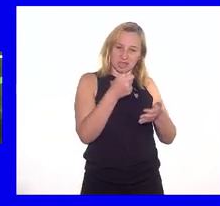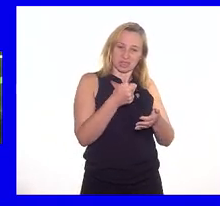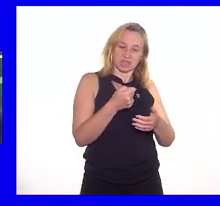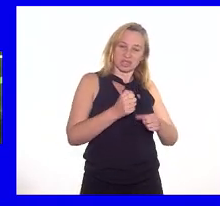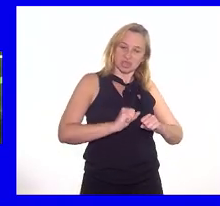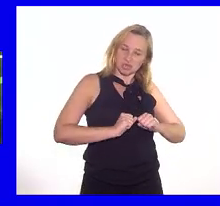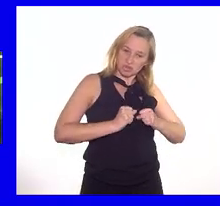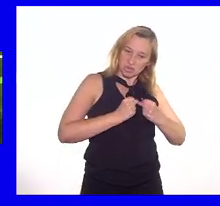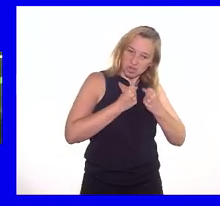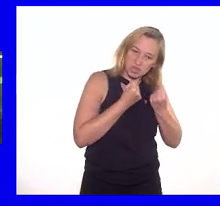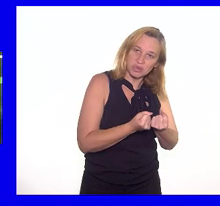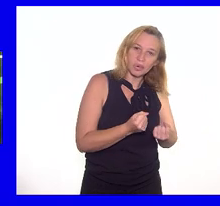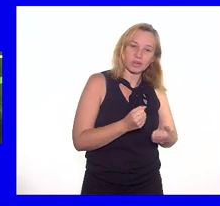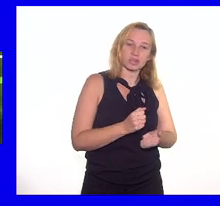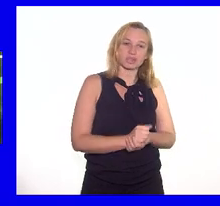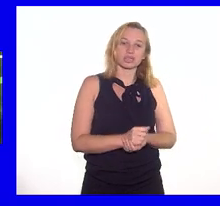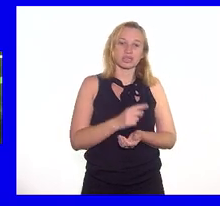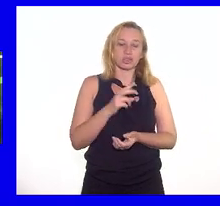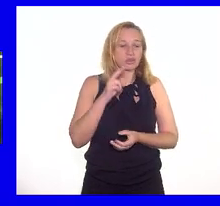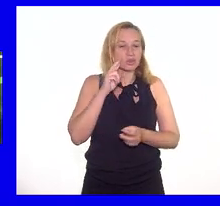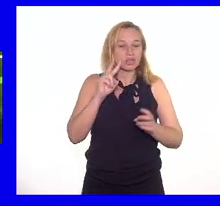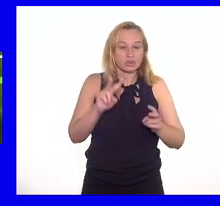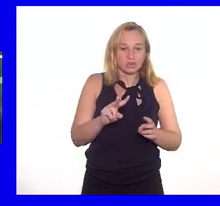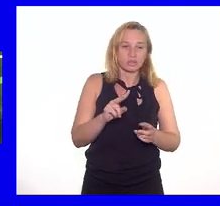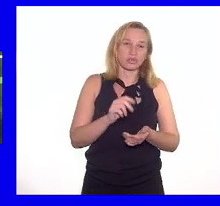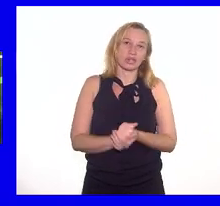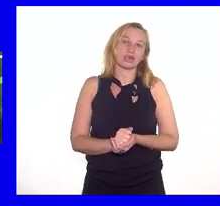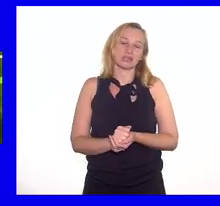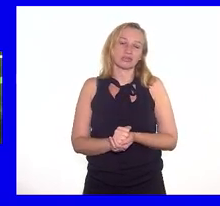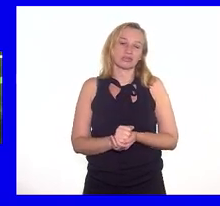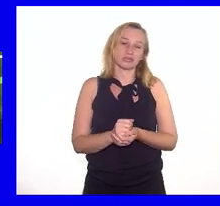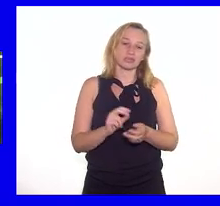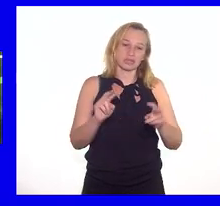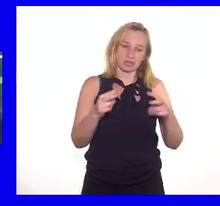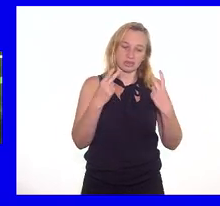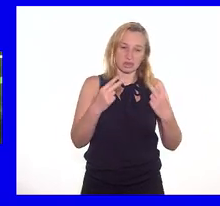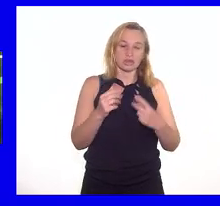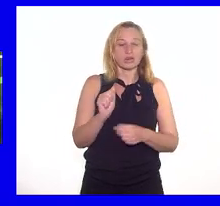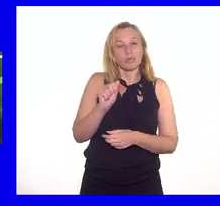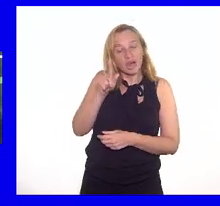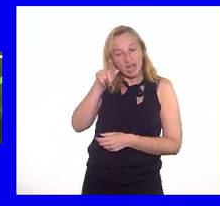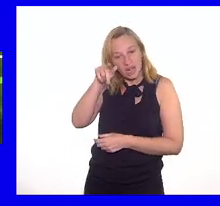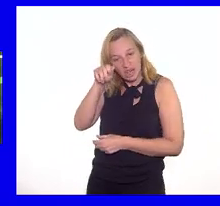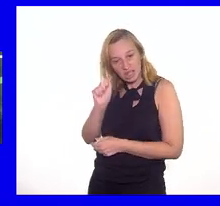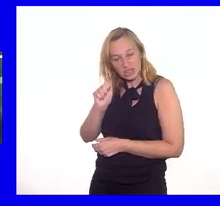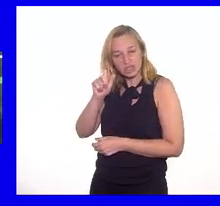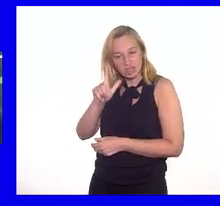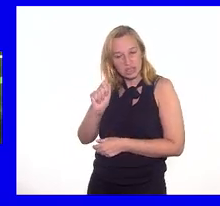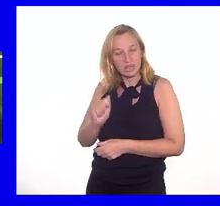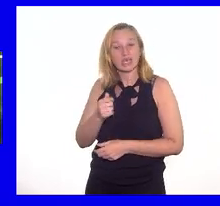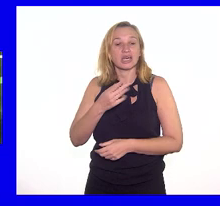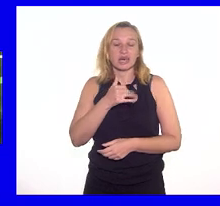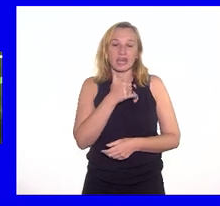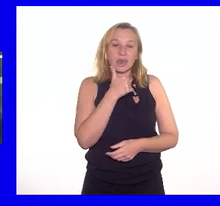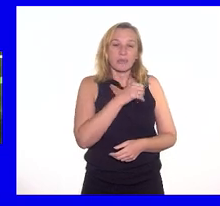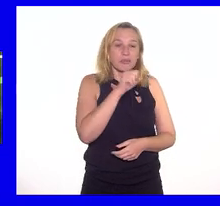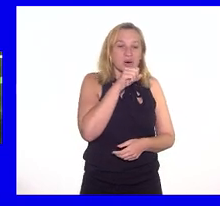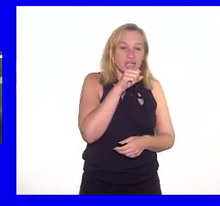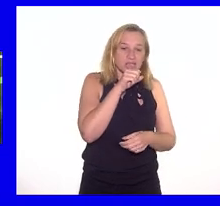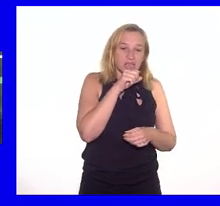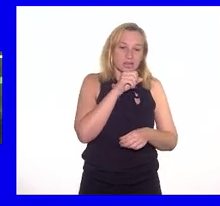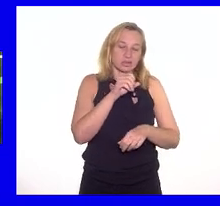que estão assistindo a gente, que também estão participando, como a Ângela, que é a mãe de uma adolescente que tem uma doença